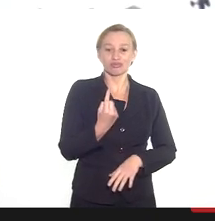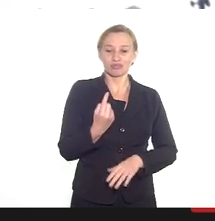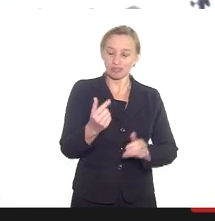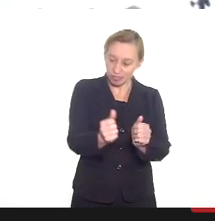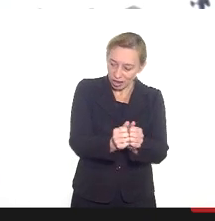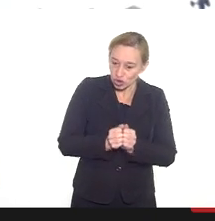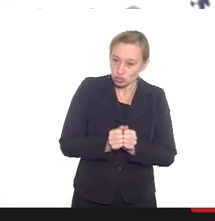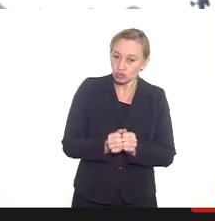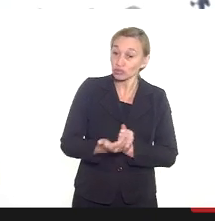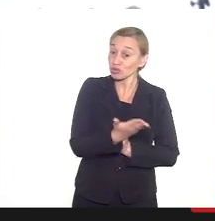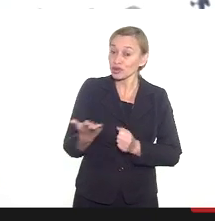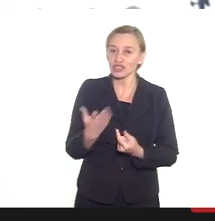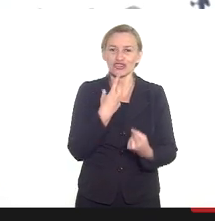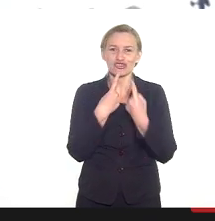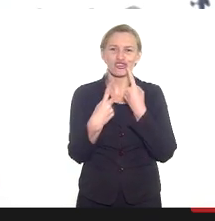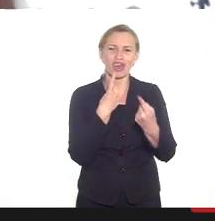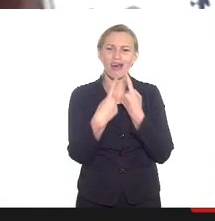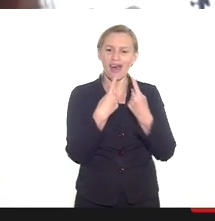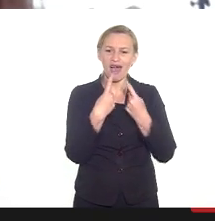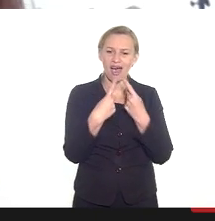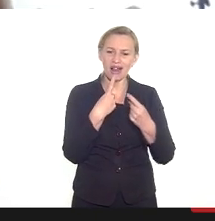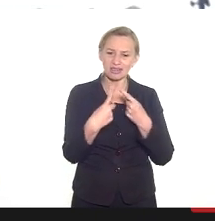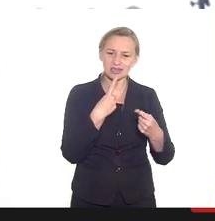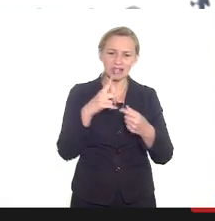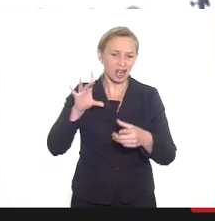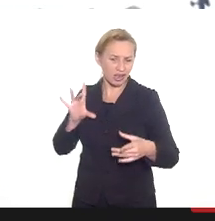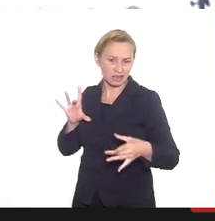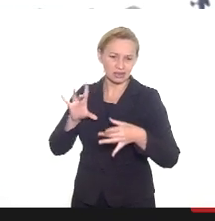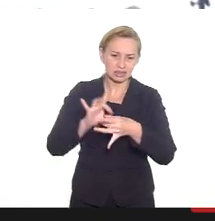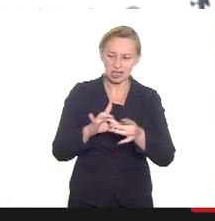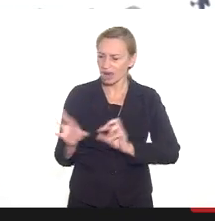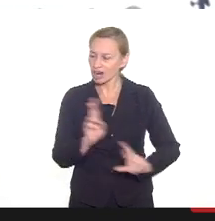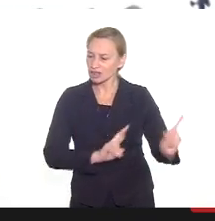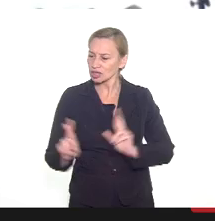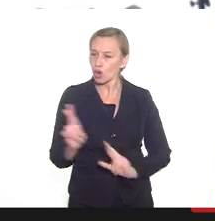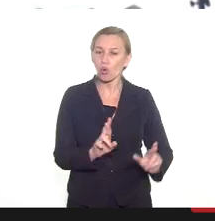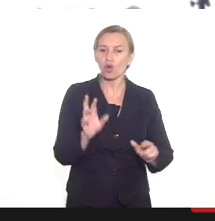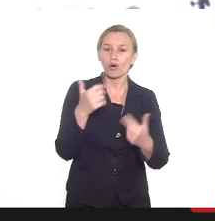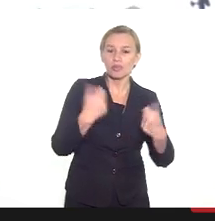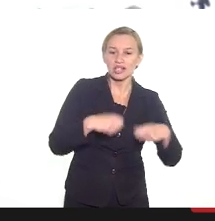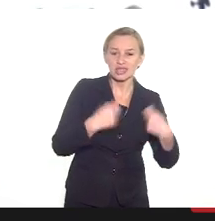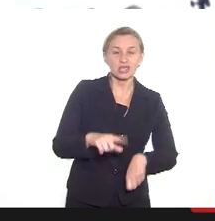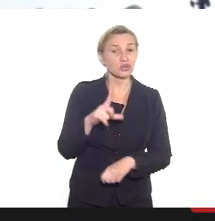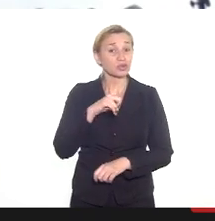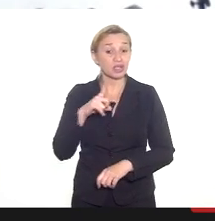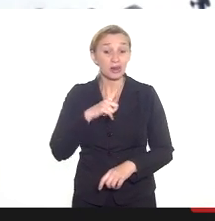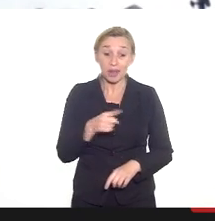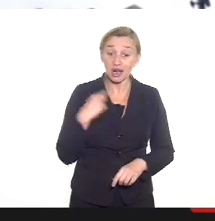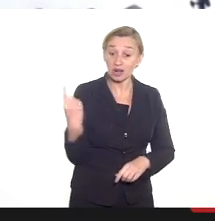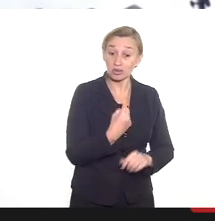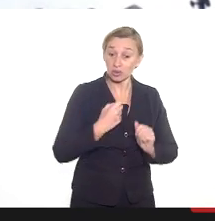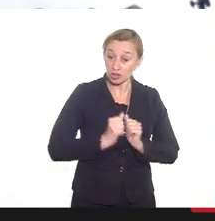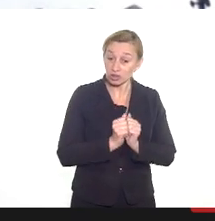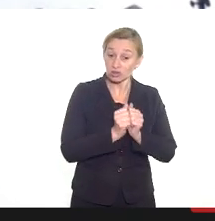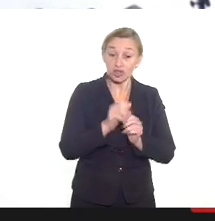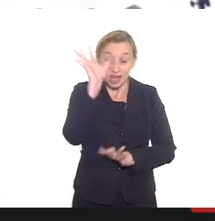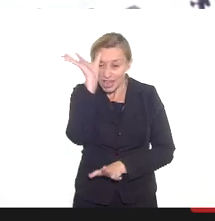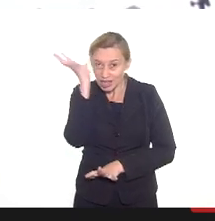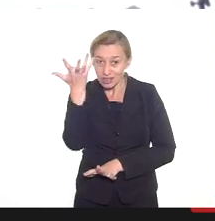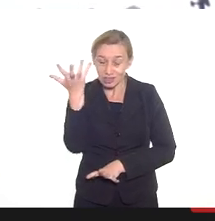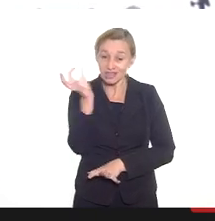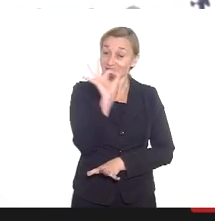né, de diálogo, essa ponte relacional que é preciso realmente existir para que nós tenhamos as